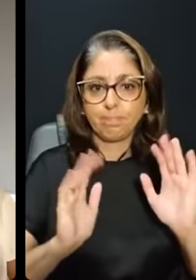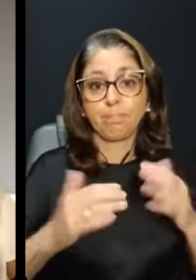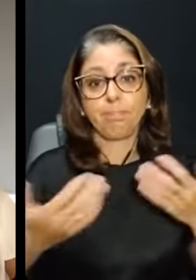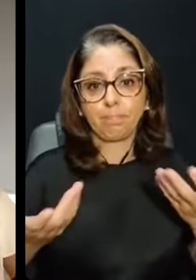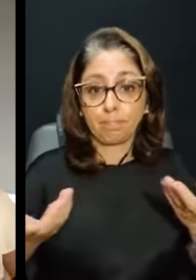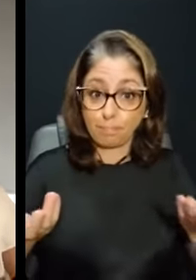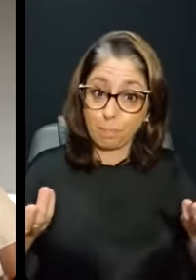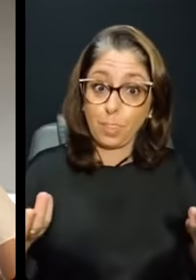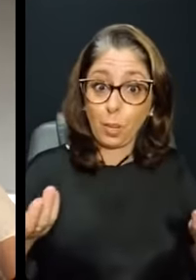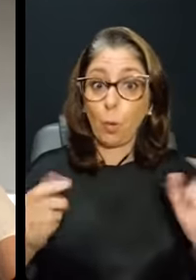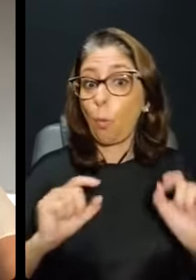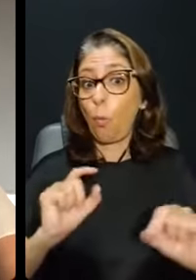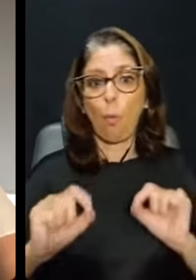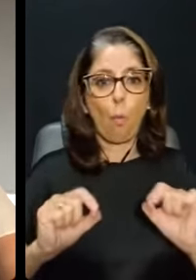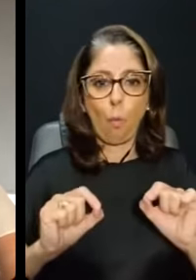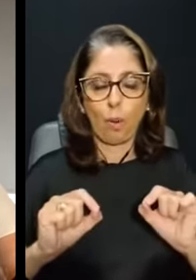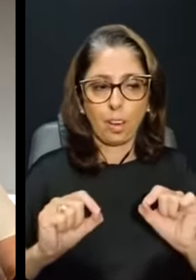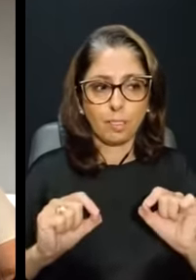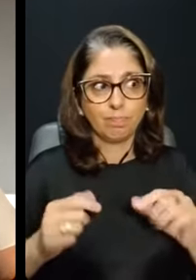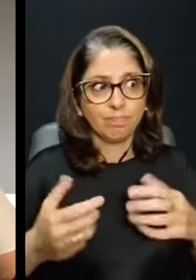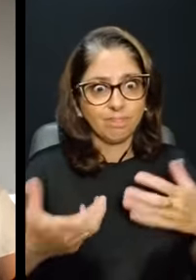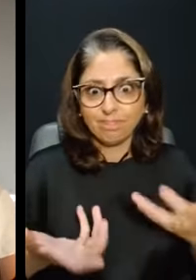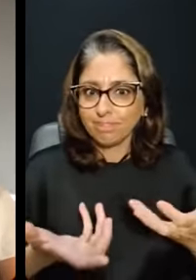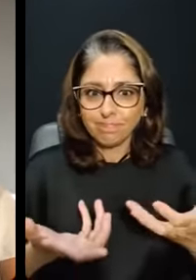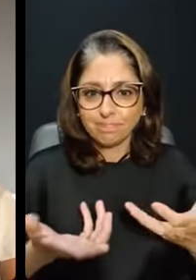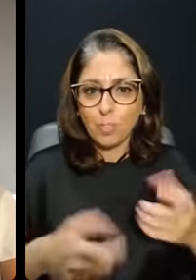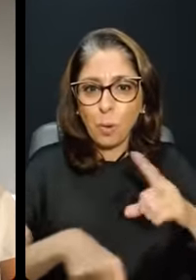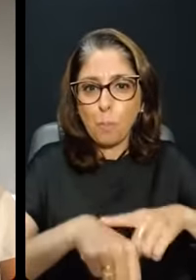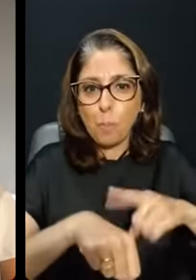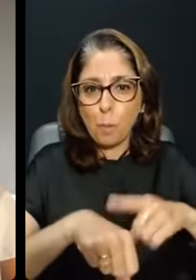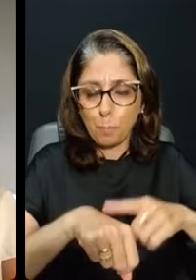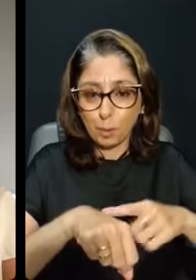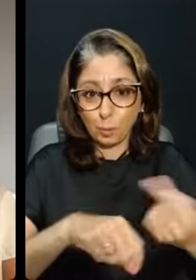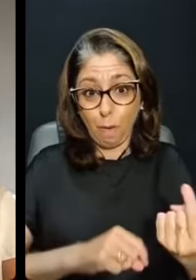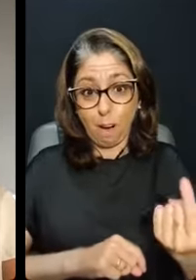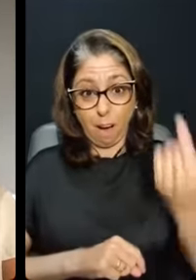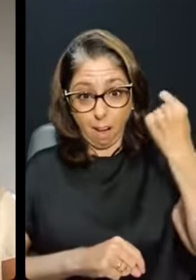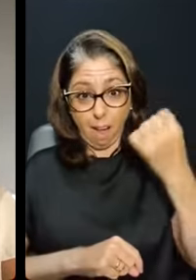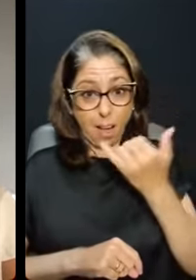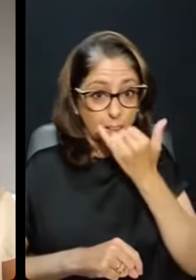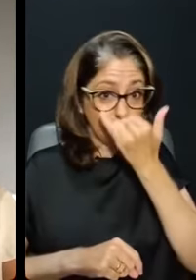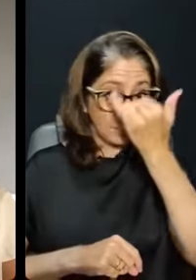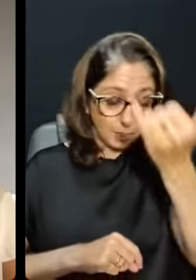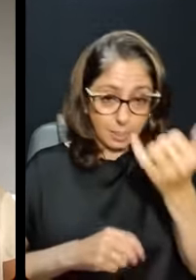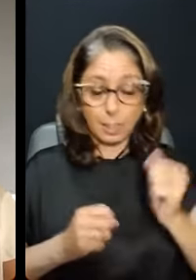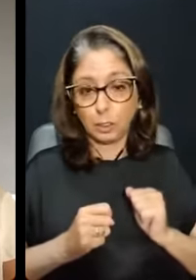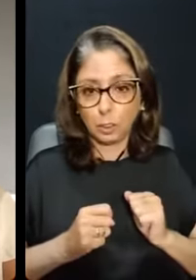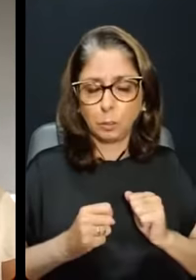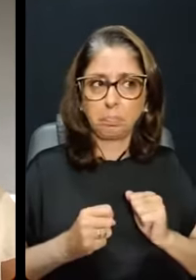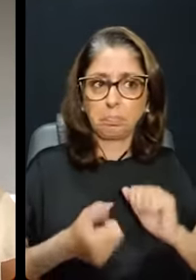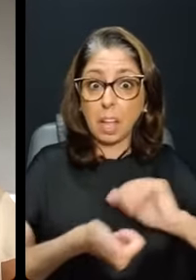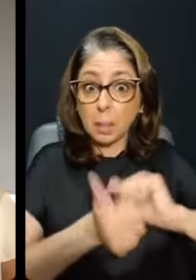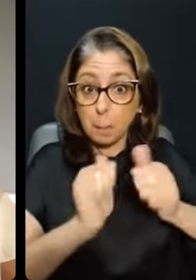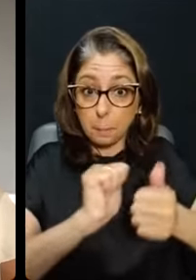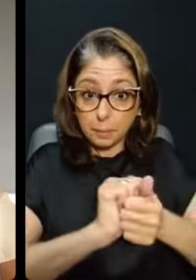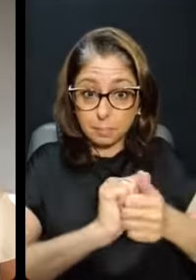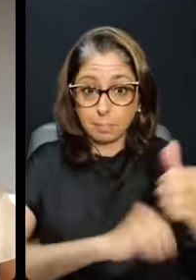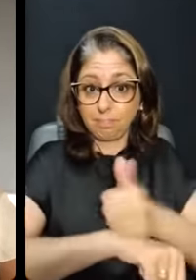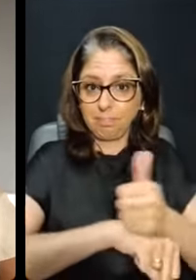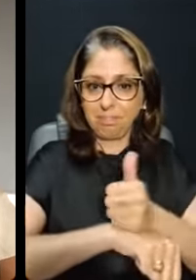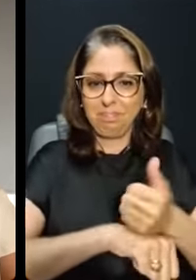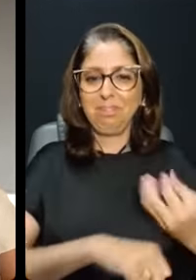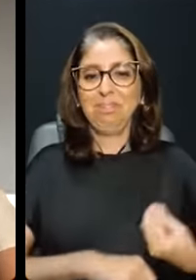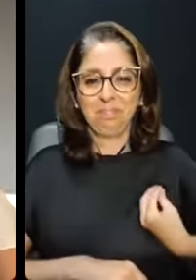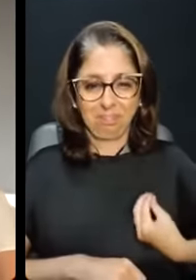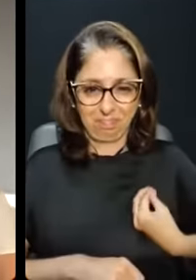reencontro, né? Foi um momento de me reencontrar na carreira, entendendo que eu podia fazer uma arquitetura mais humana, que eu